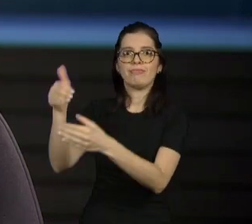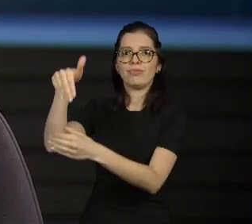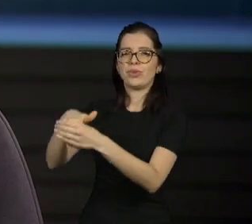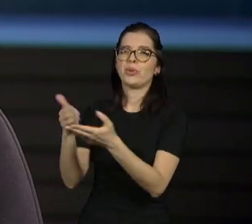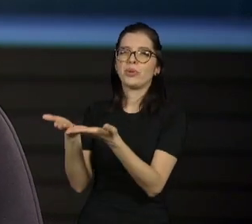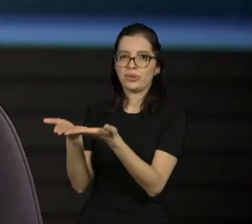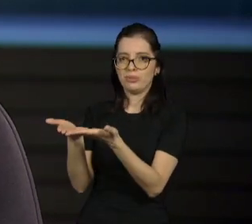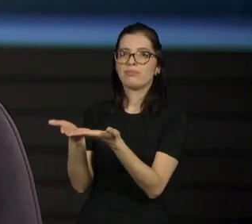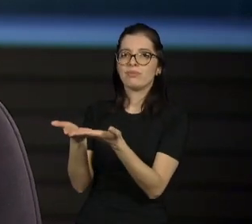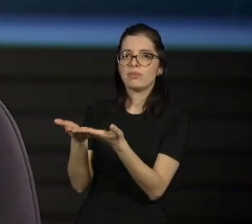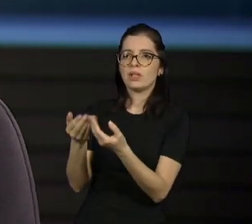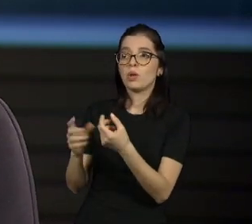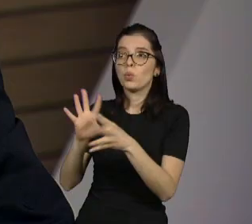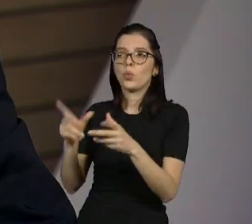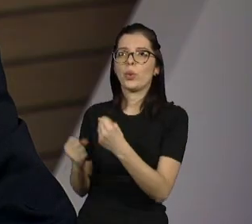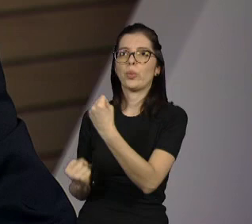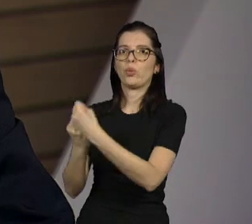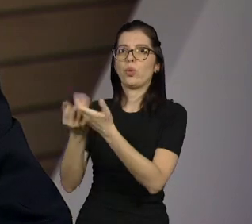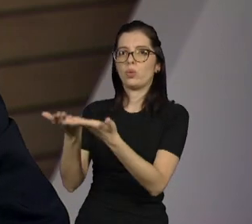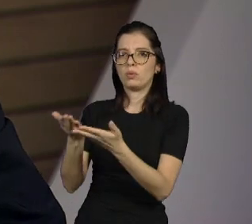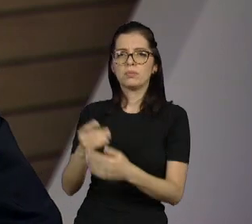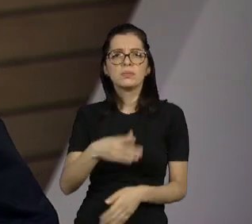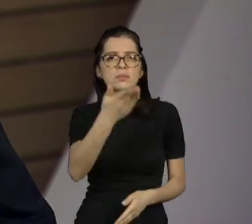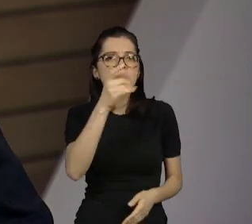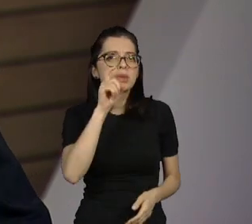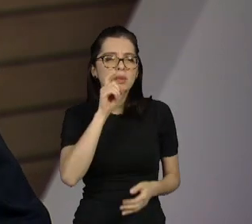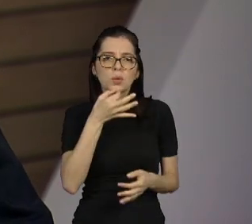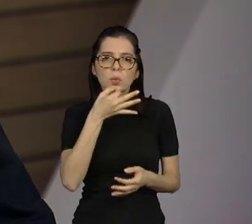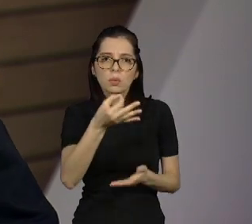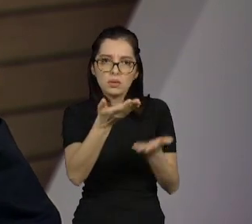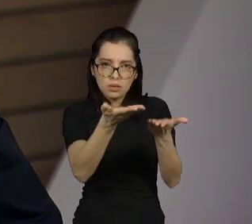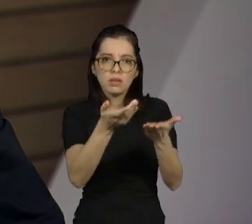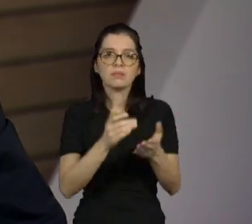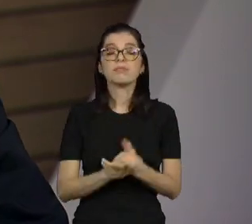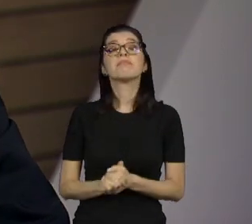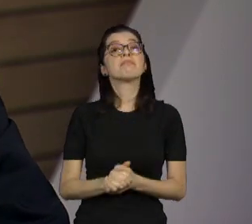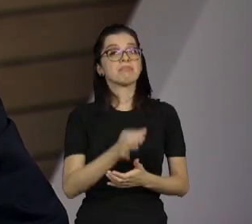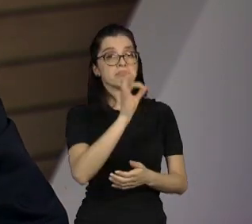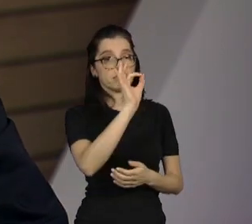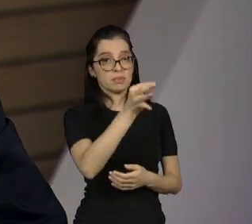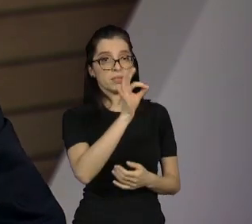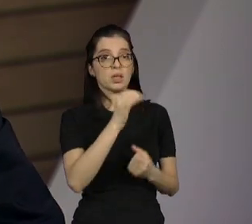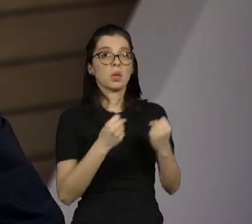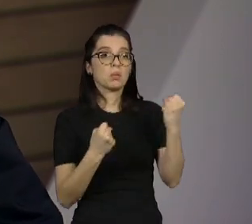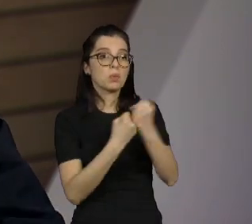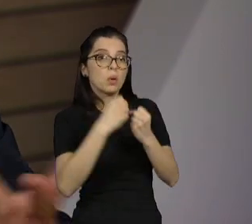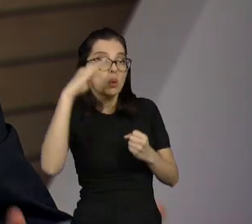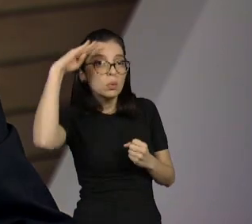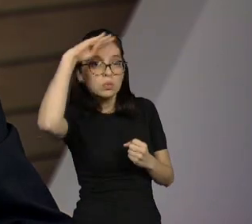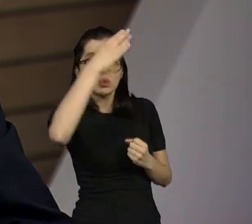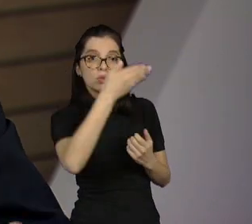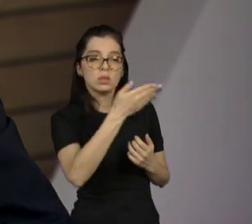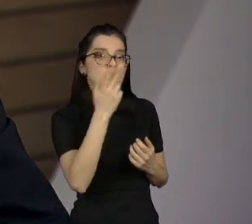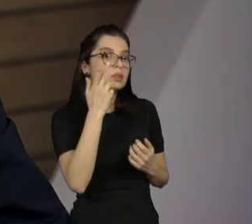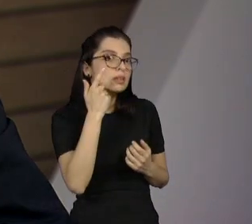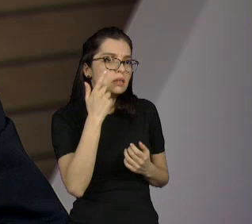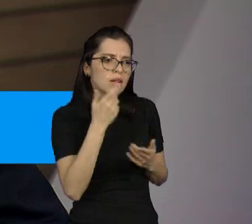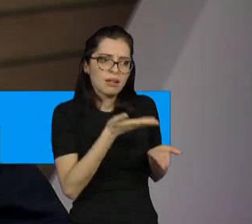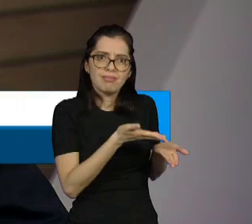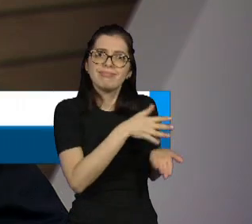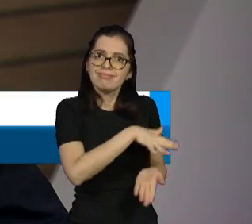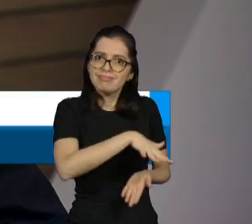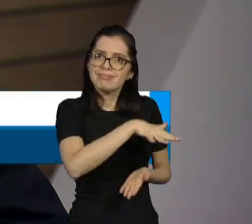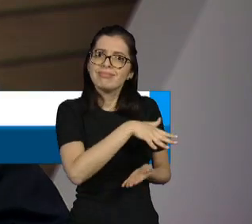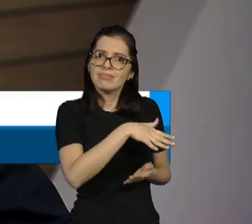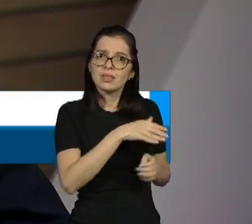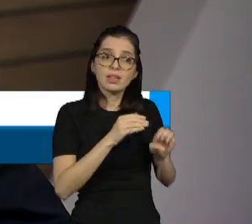trabalhando a favor dele. Tiago? Essa questão, né, Vera, do bolsonarismo, né, em Fortaleza, um estado que é mais identificado com a